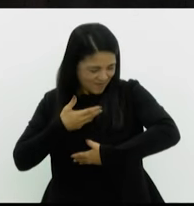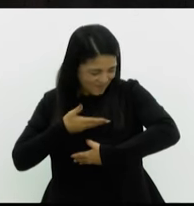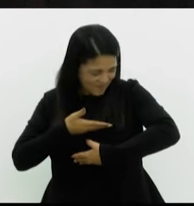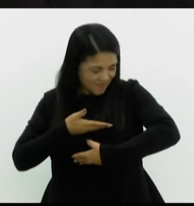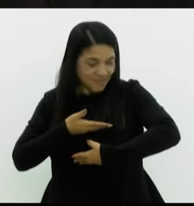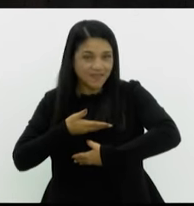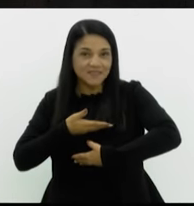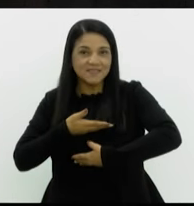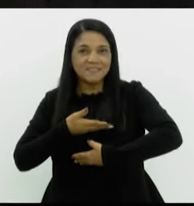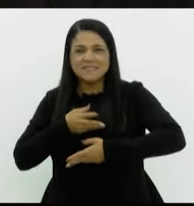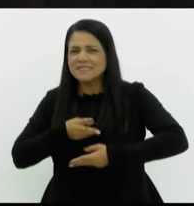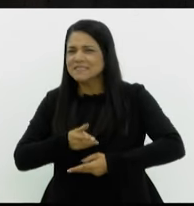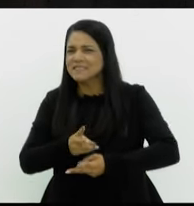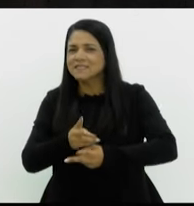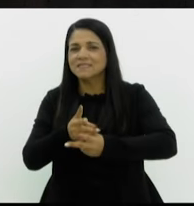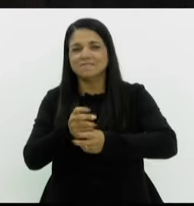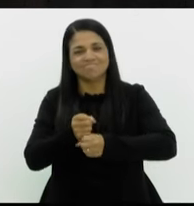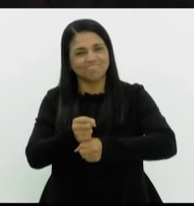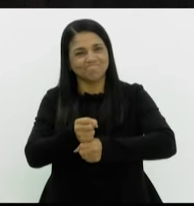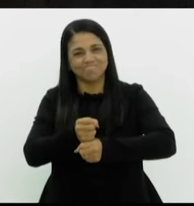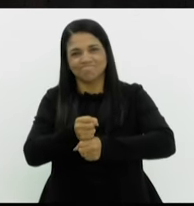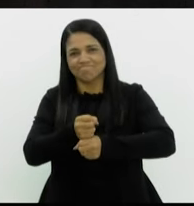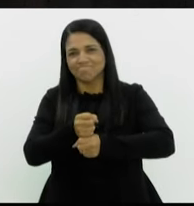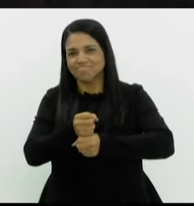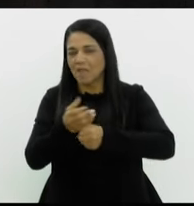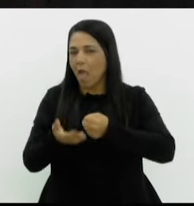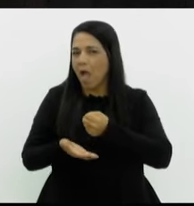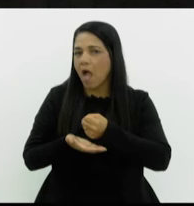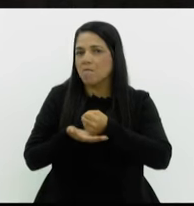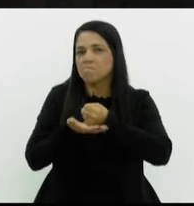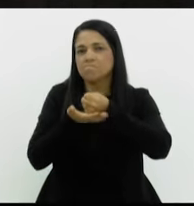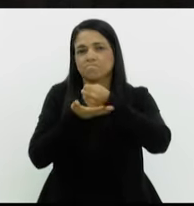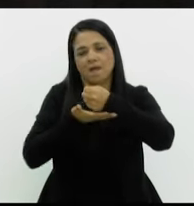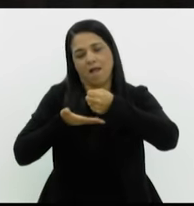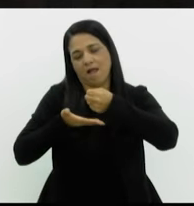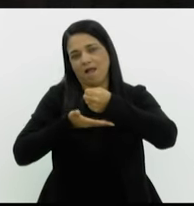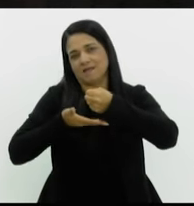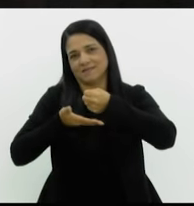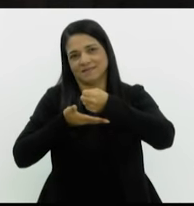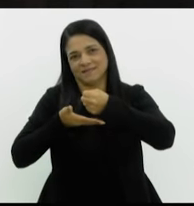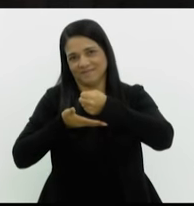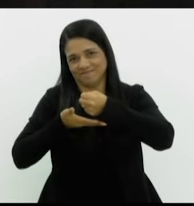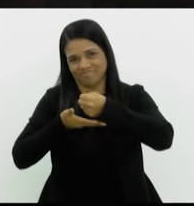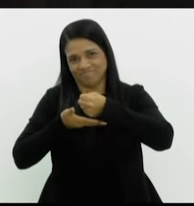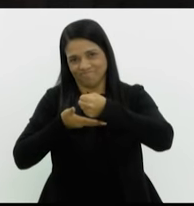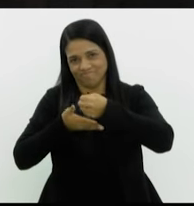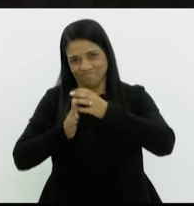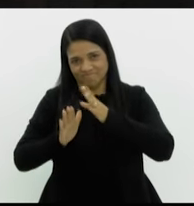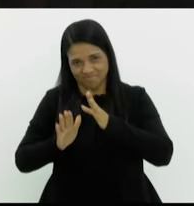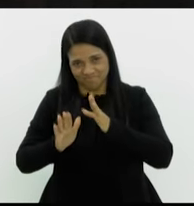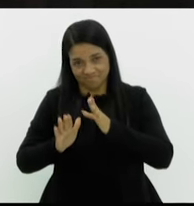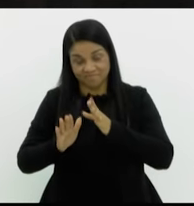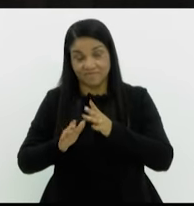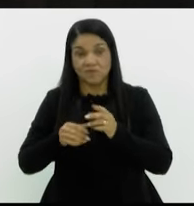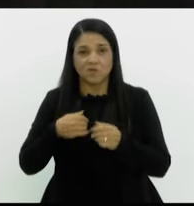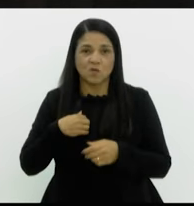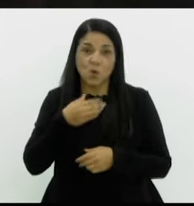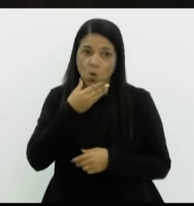sua substância maior, sem negar a nossa paternidade. Não tem nada mais